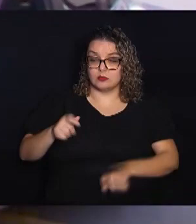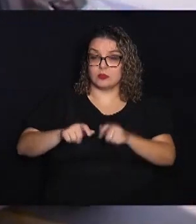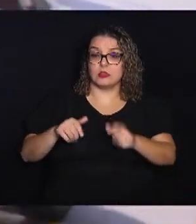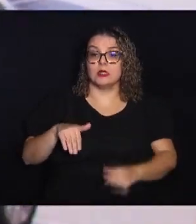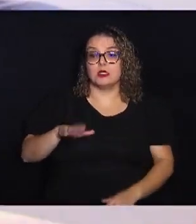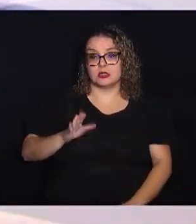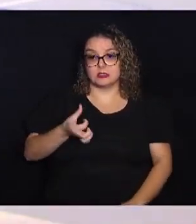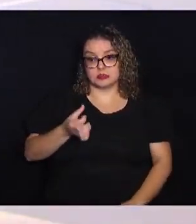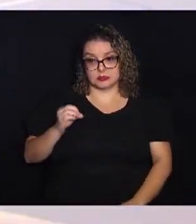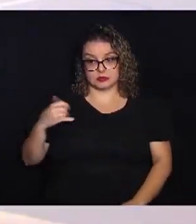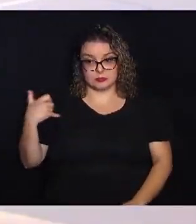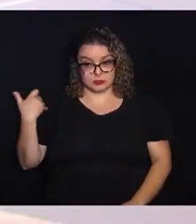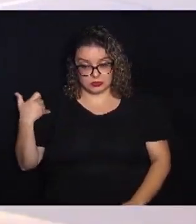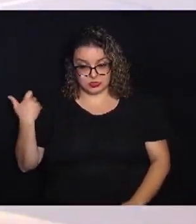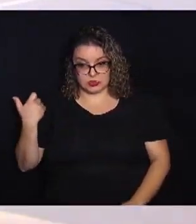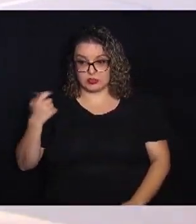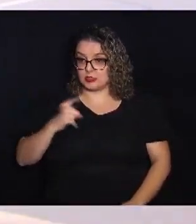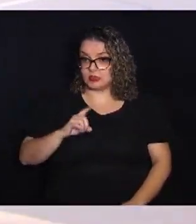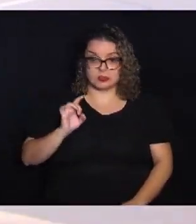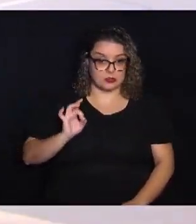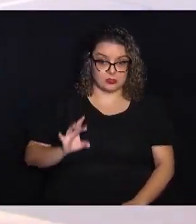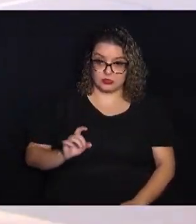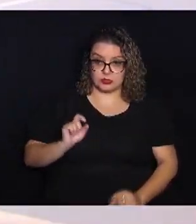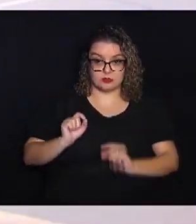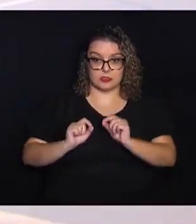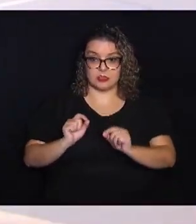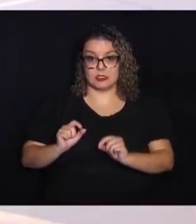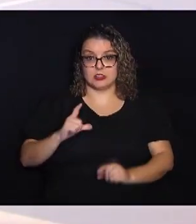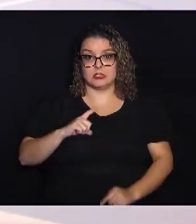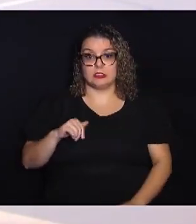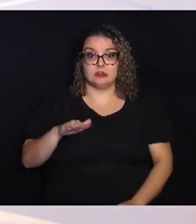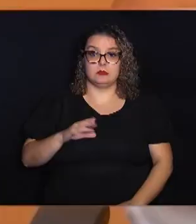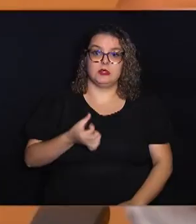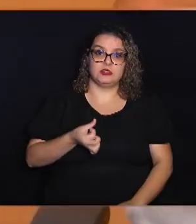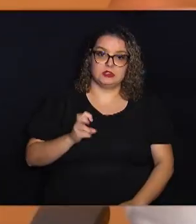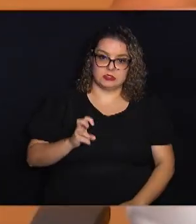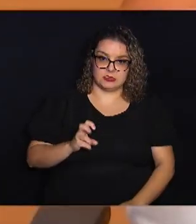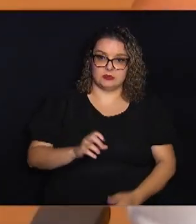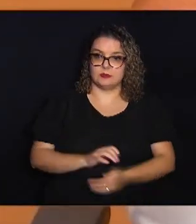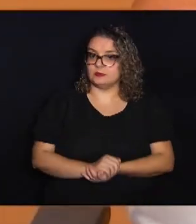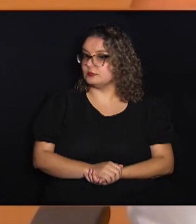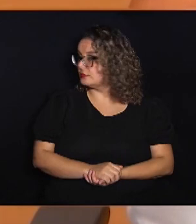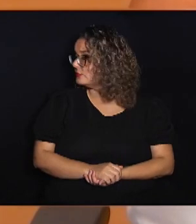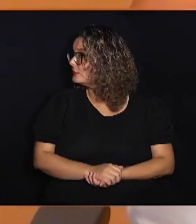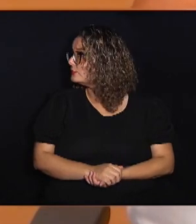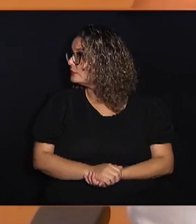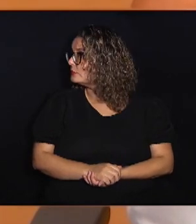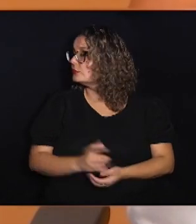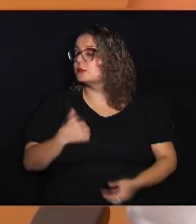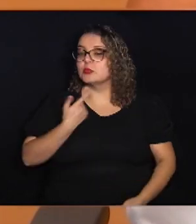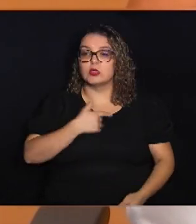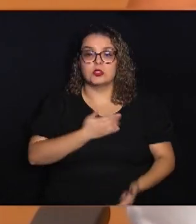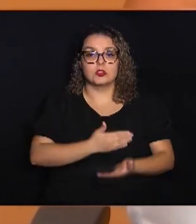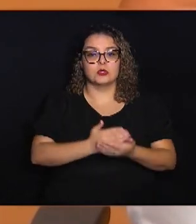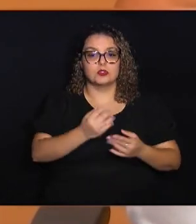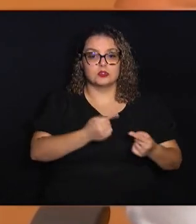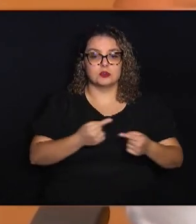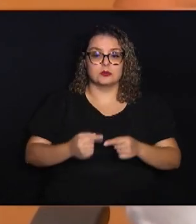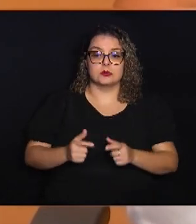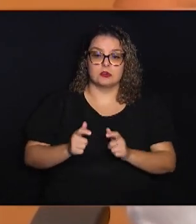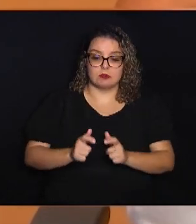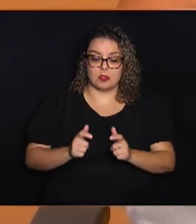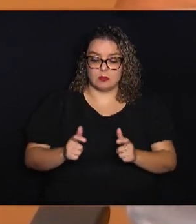de 60 e não apenas para quem tem mais de 65 anos. Para a gente começar a discutir um pouquinho essa